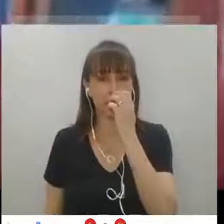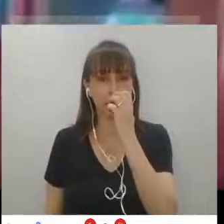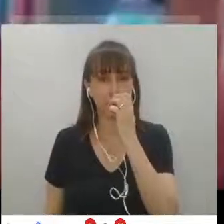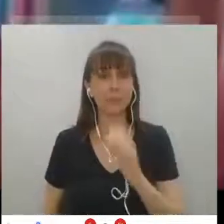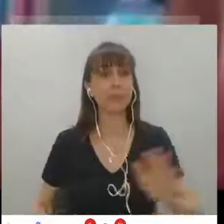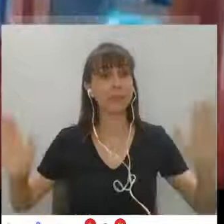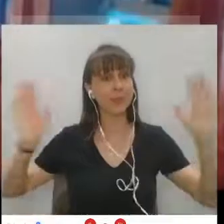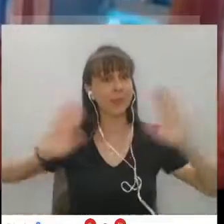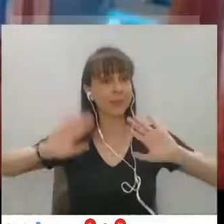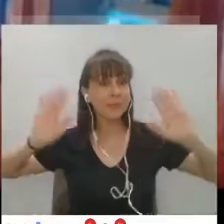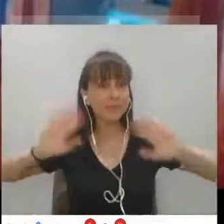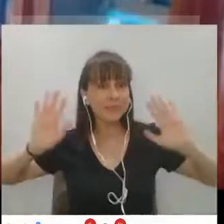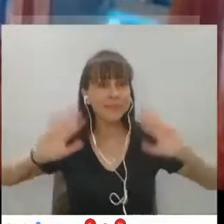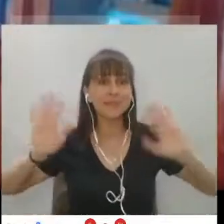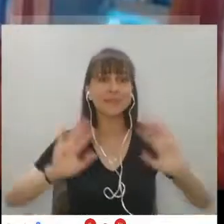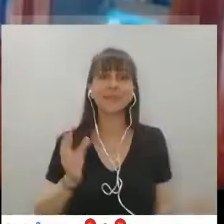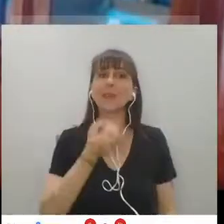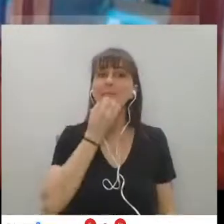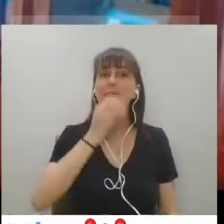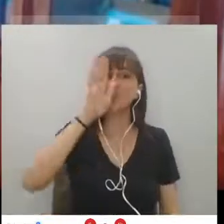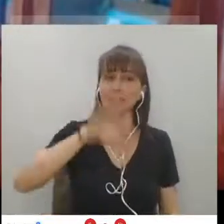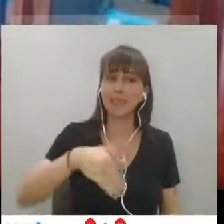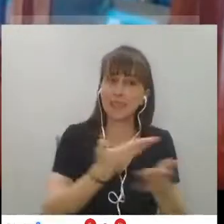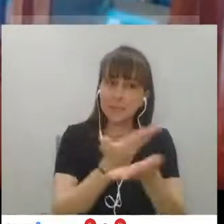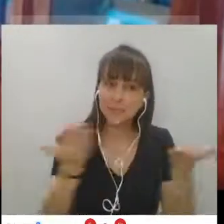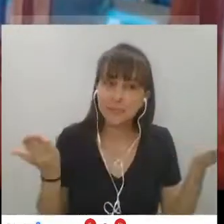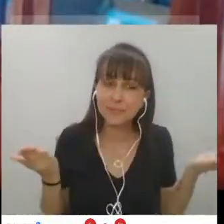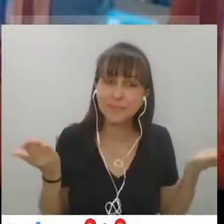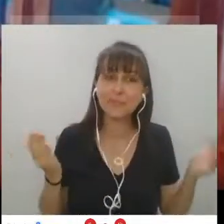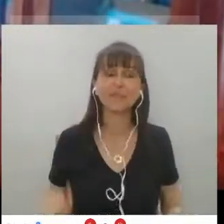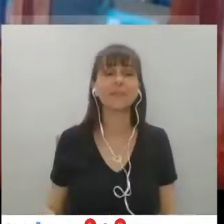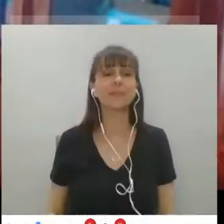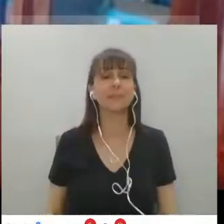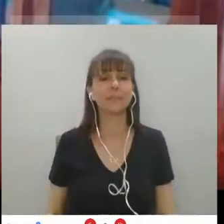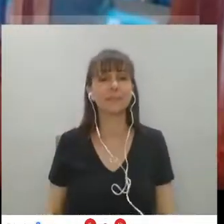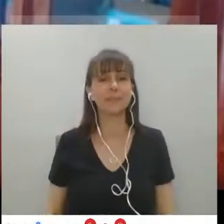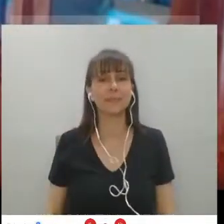Olá, boa tarde a todos e a todas.